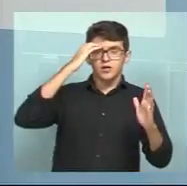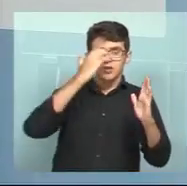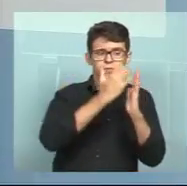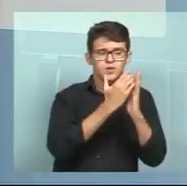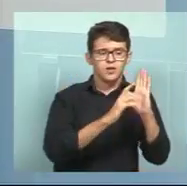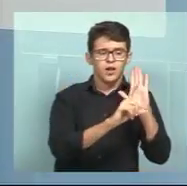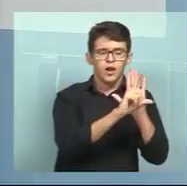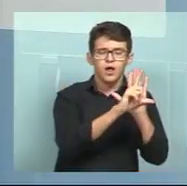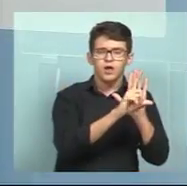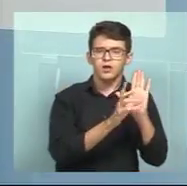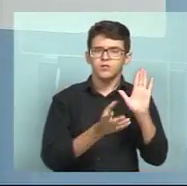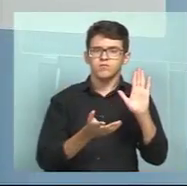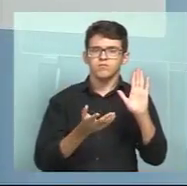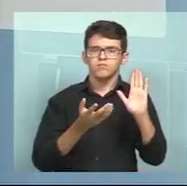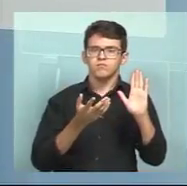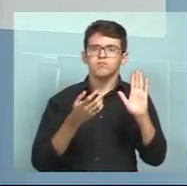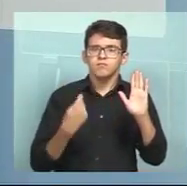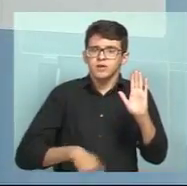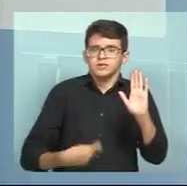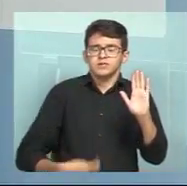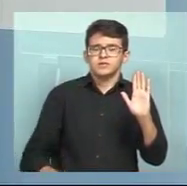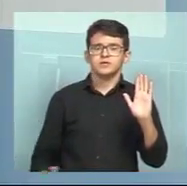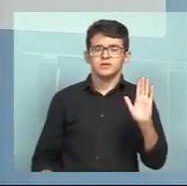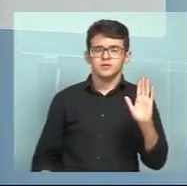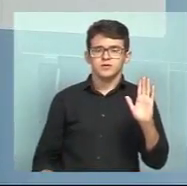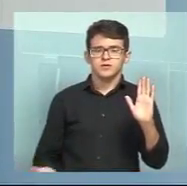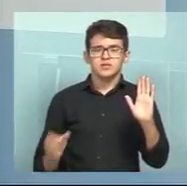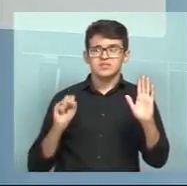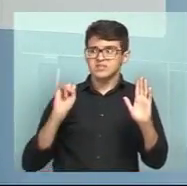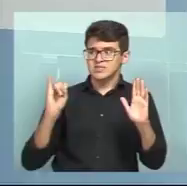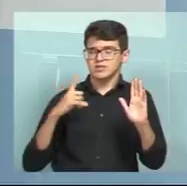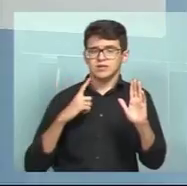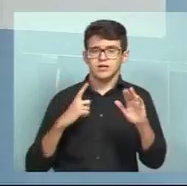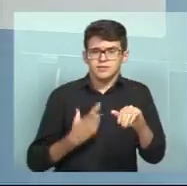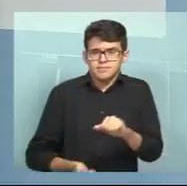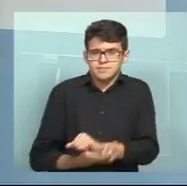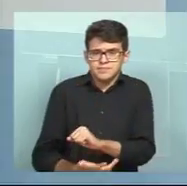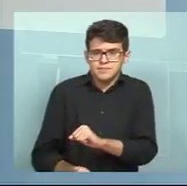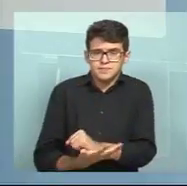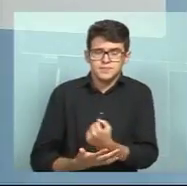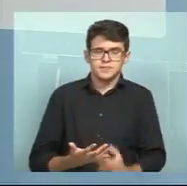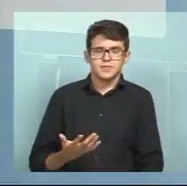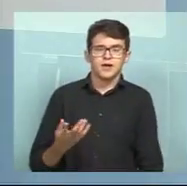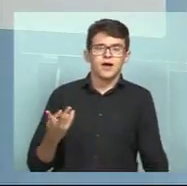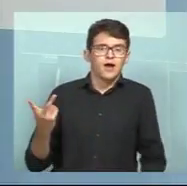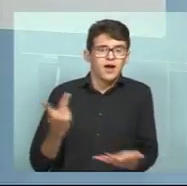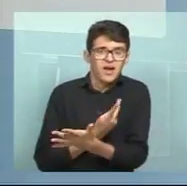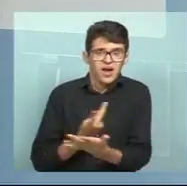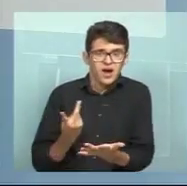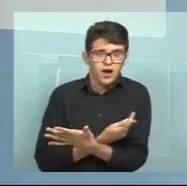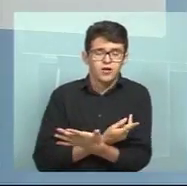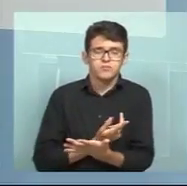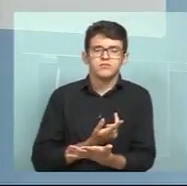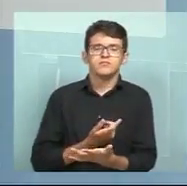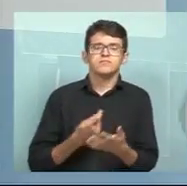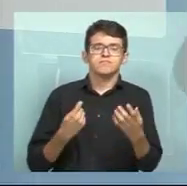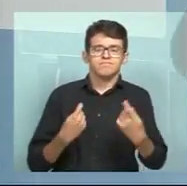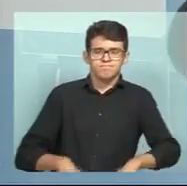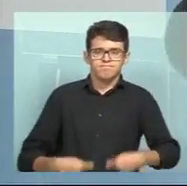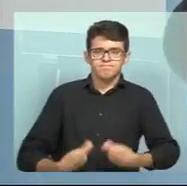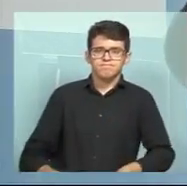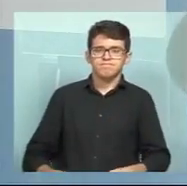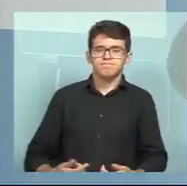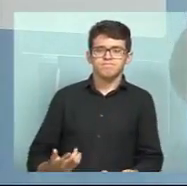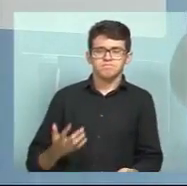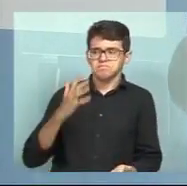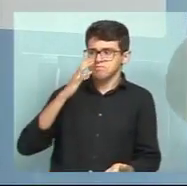um corrupto condenado não pode ser reeleito pela 3ª vez presidente da República, porque se isso acontecer,